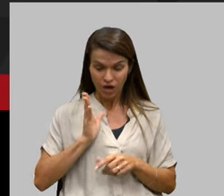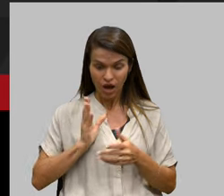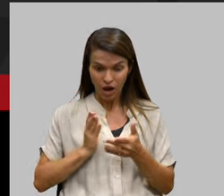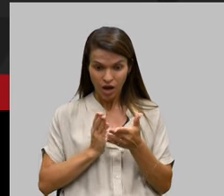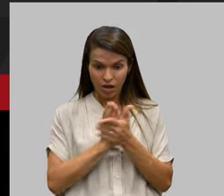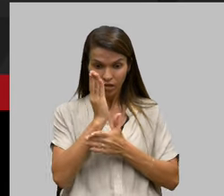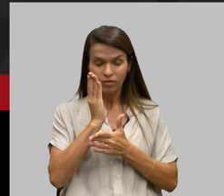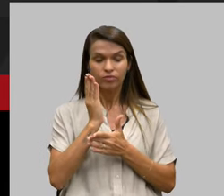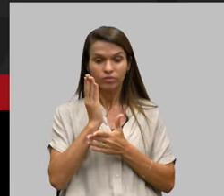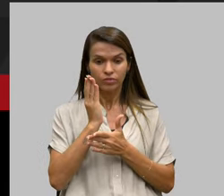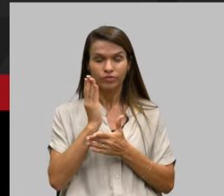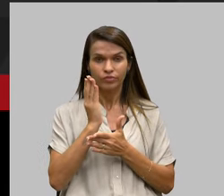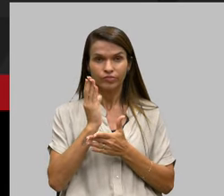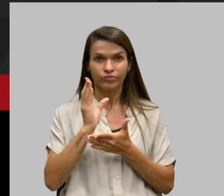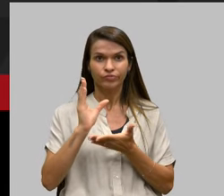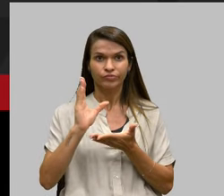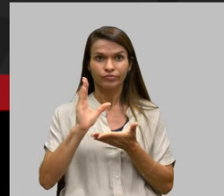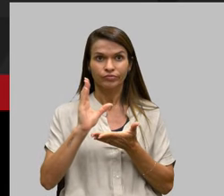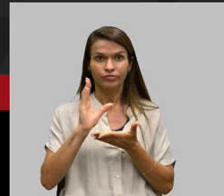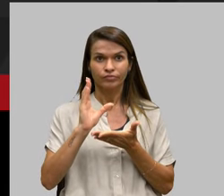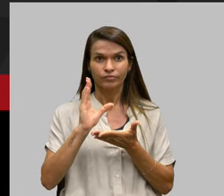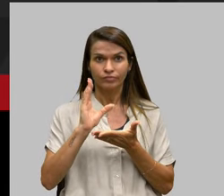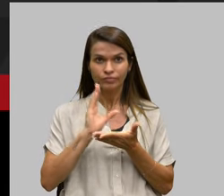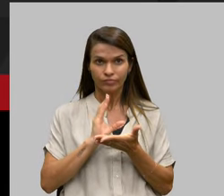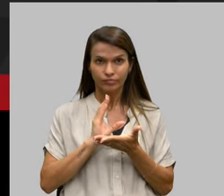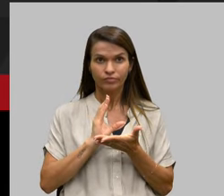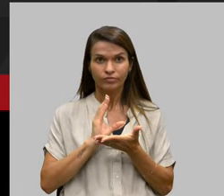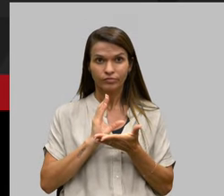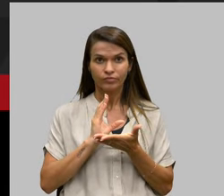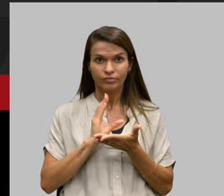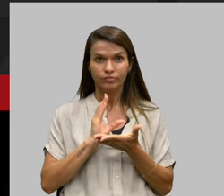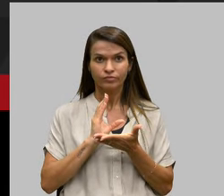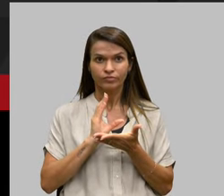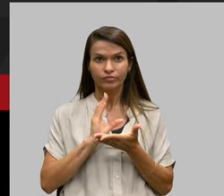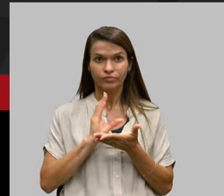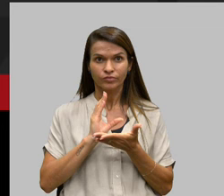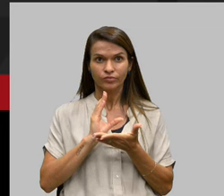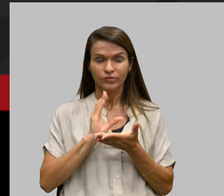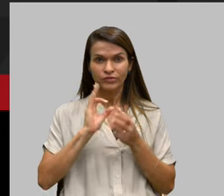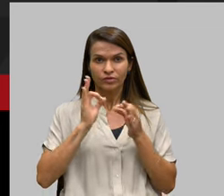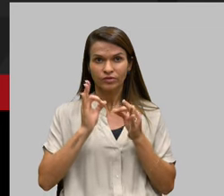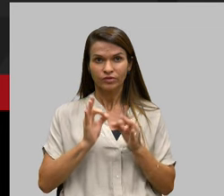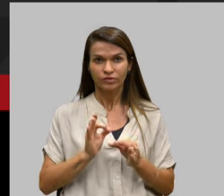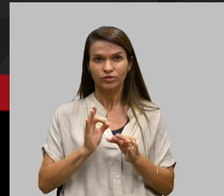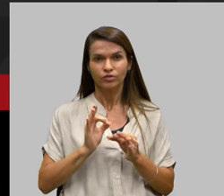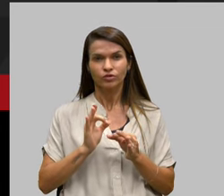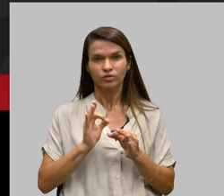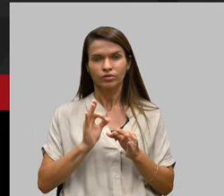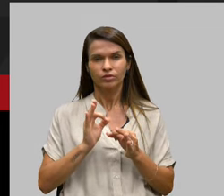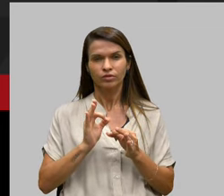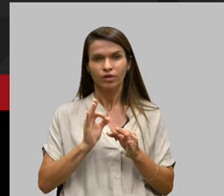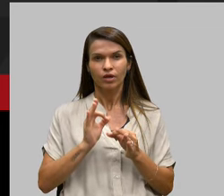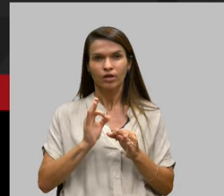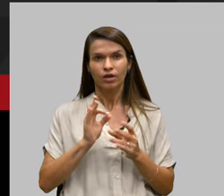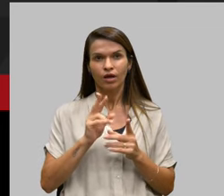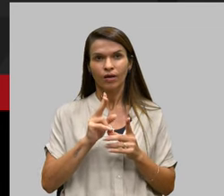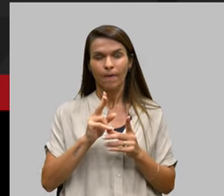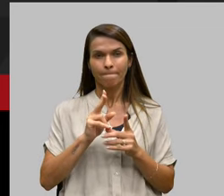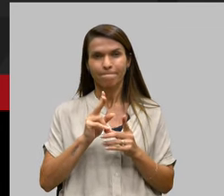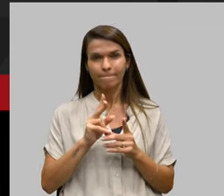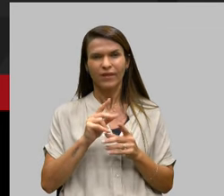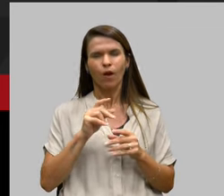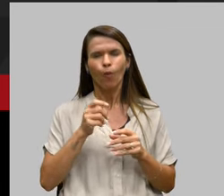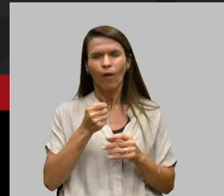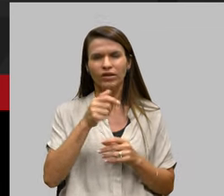adesão aos né quantidade fechada de previdência complementar que representa quase 90% então nós